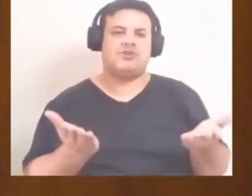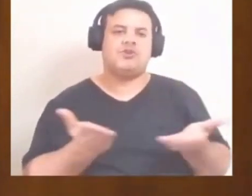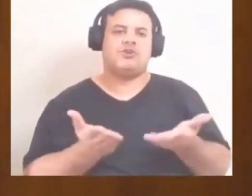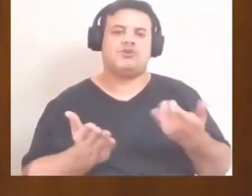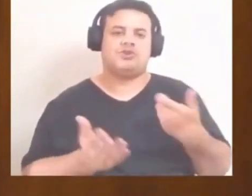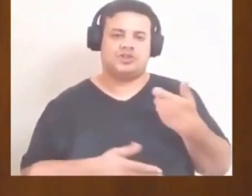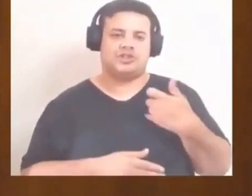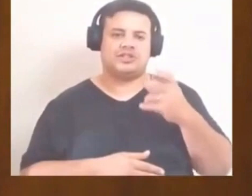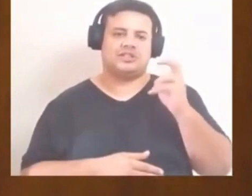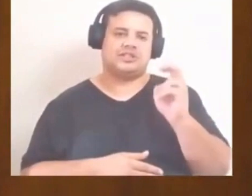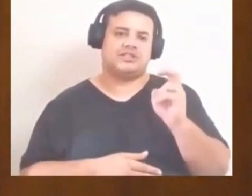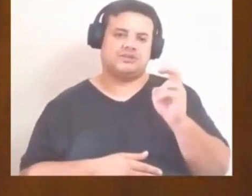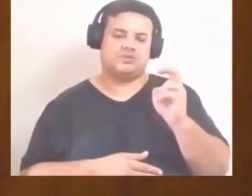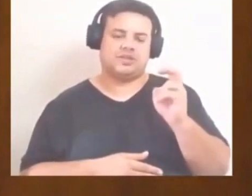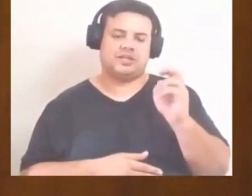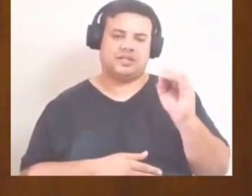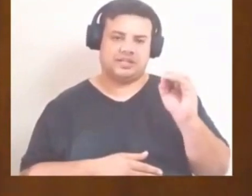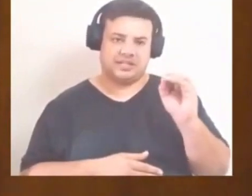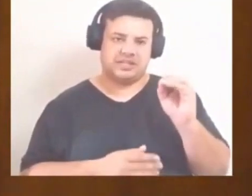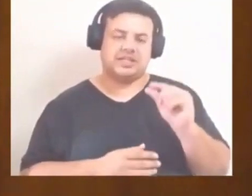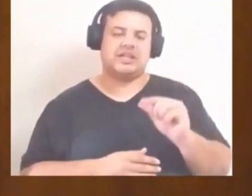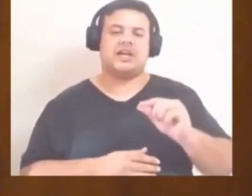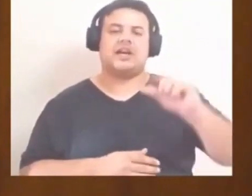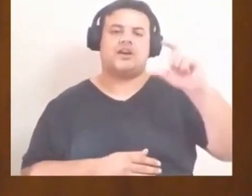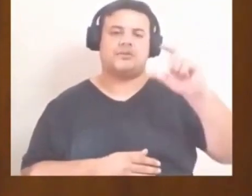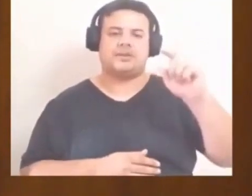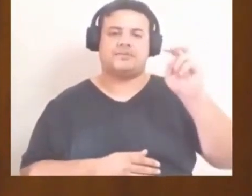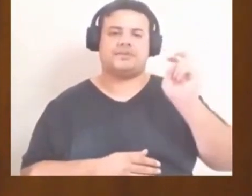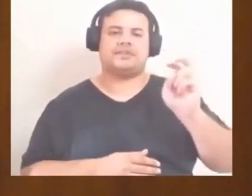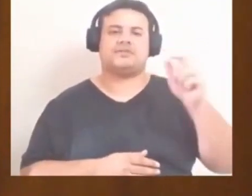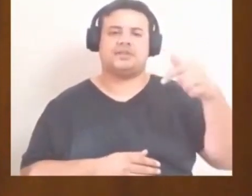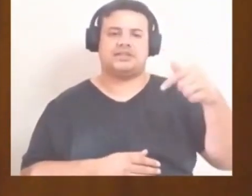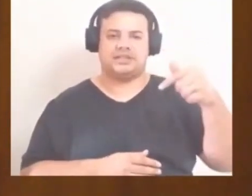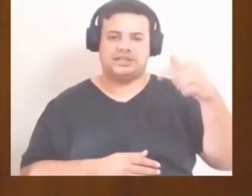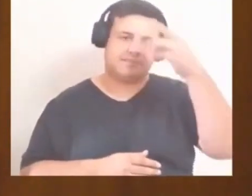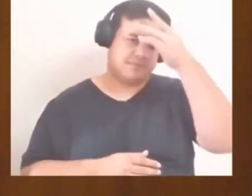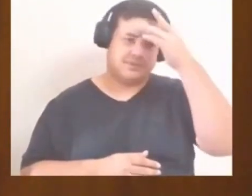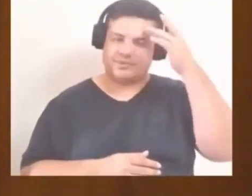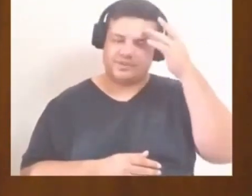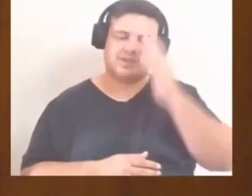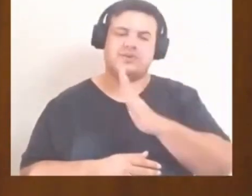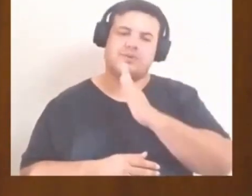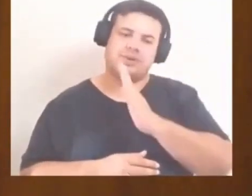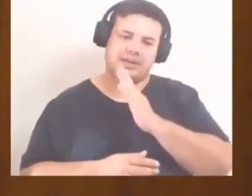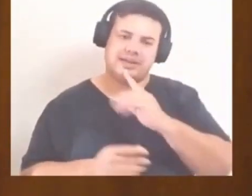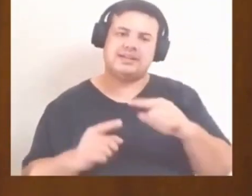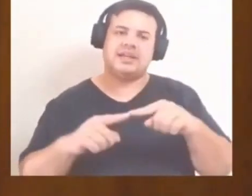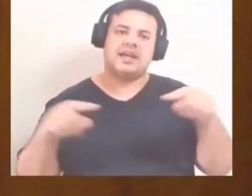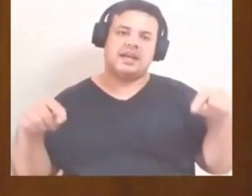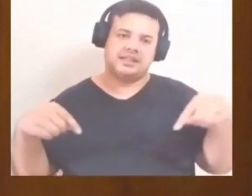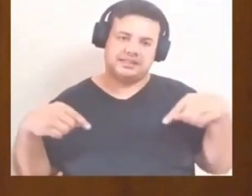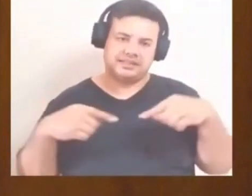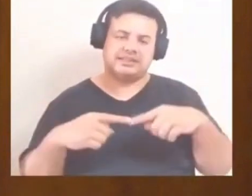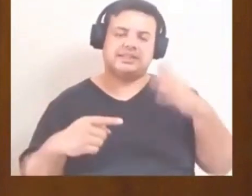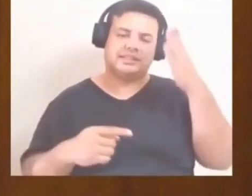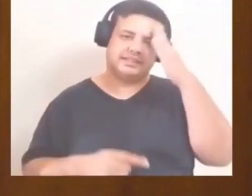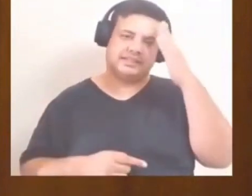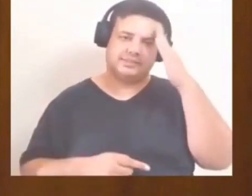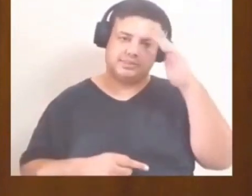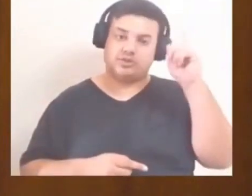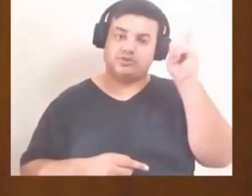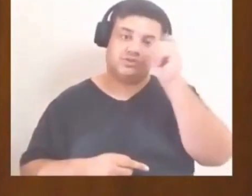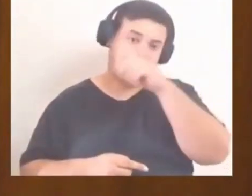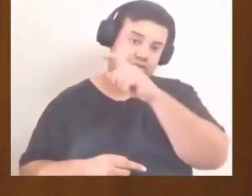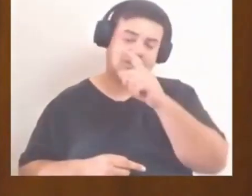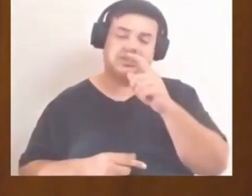e vai para 57 só quem conhece o som o chão de sala de aula sabe as dificuldades do cargo EA proximidade